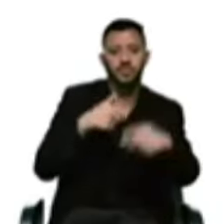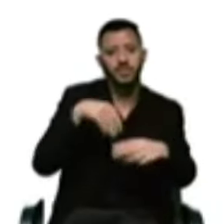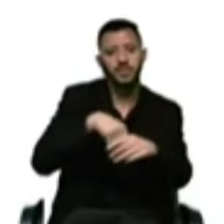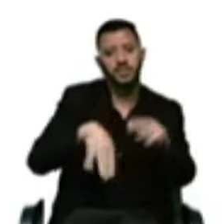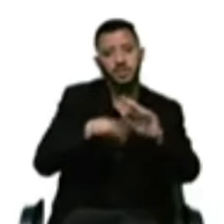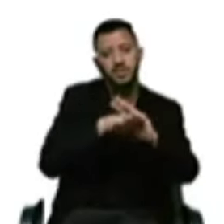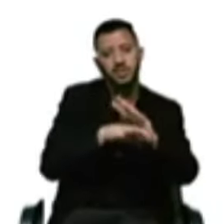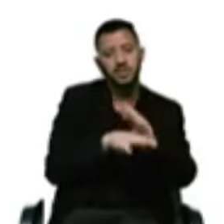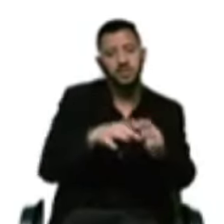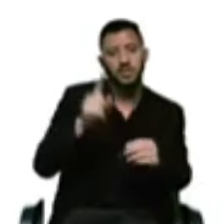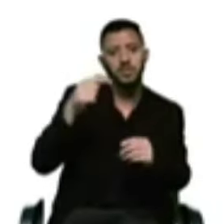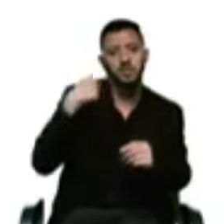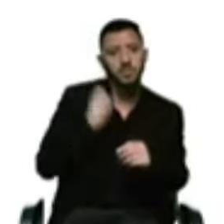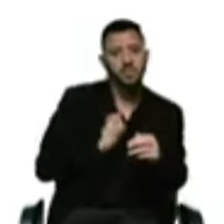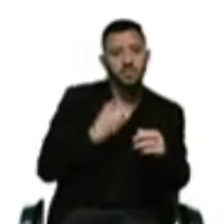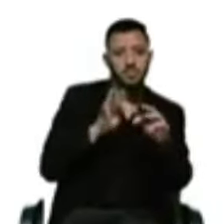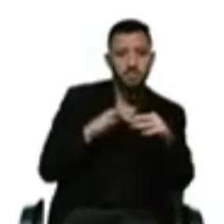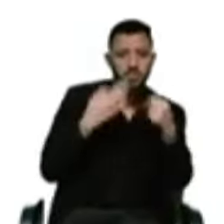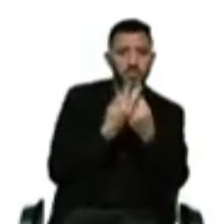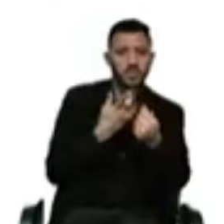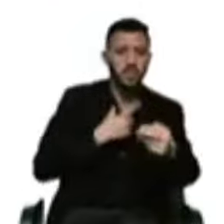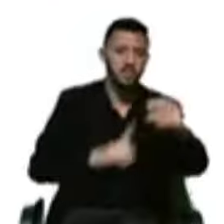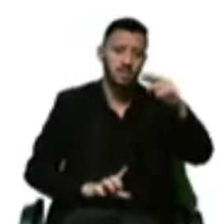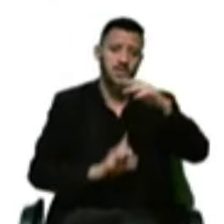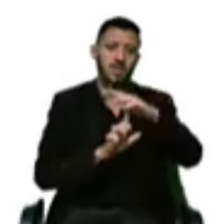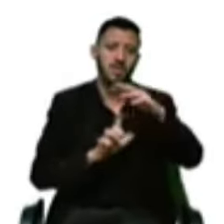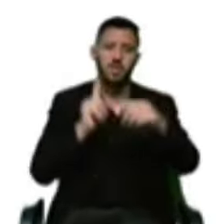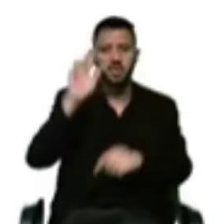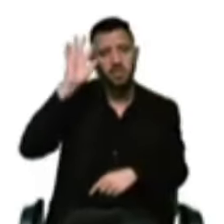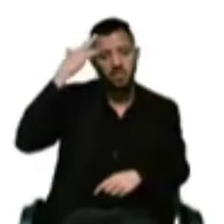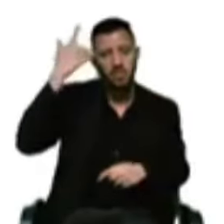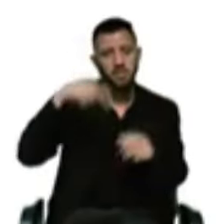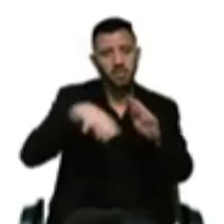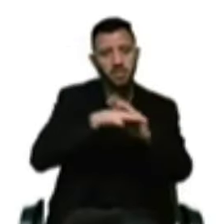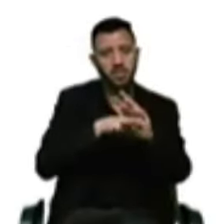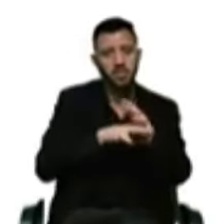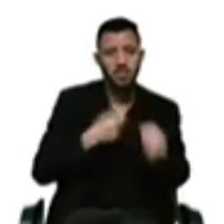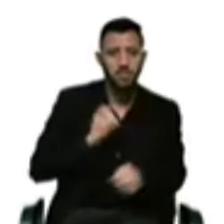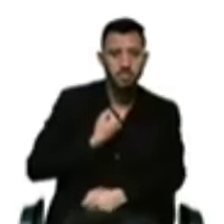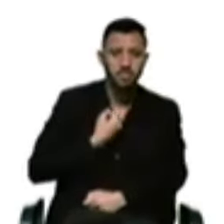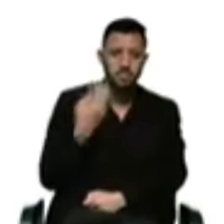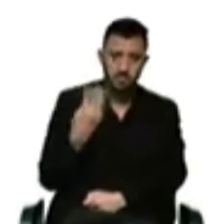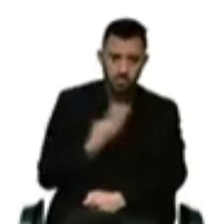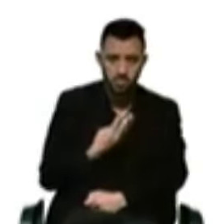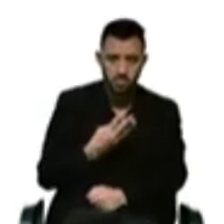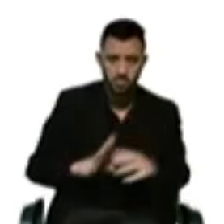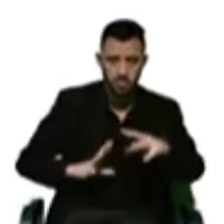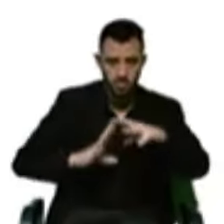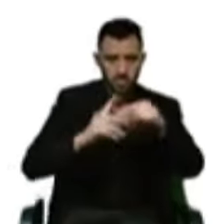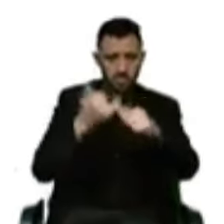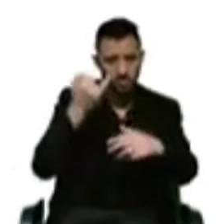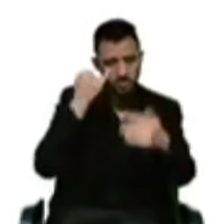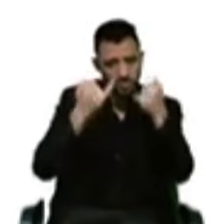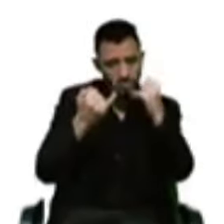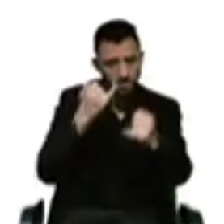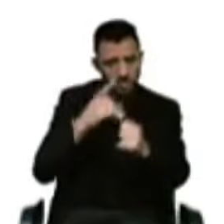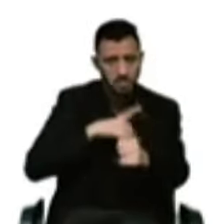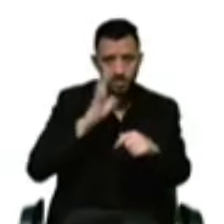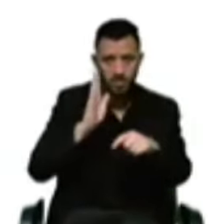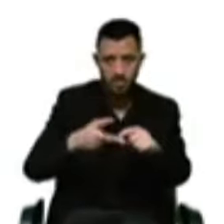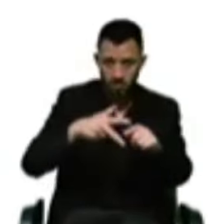Família que indica para vocês a data limite para regularizar um cadastro é o item três né toda a informação que for